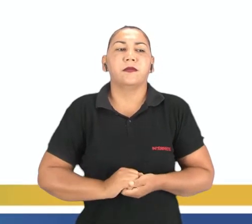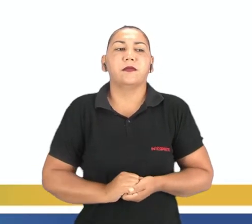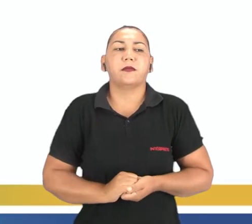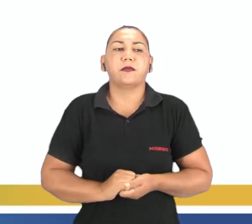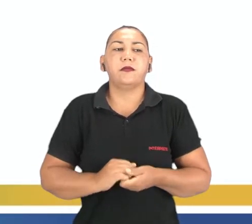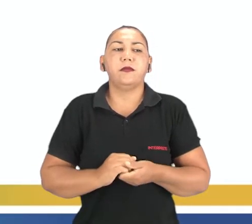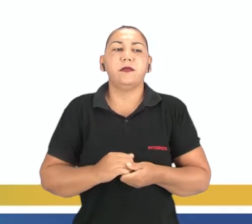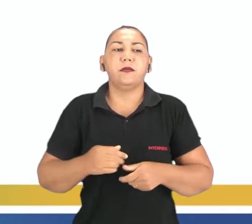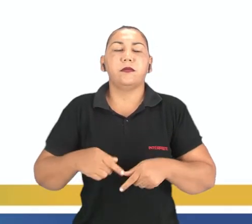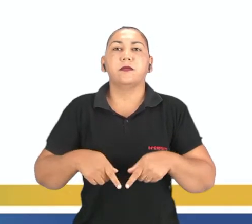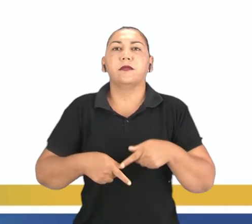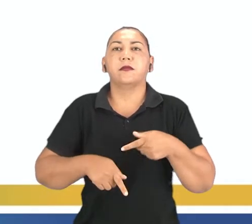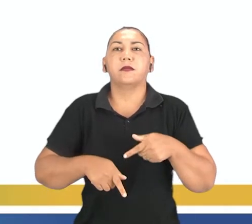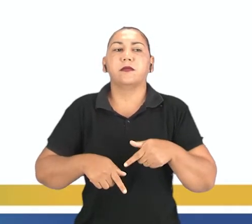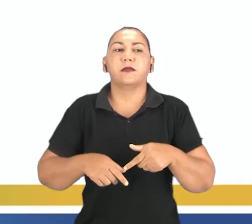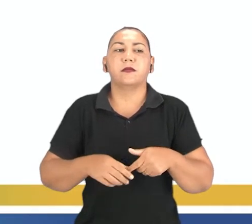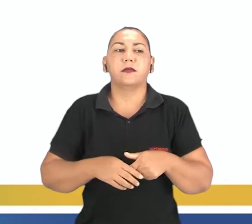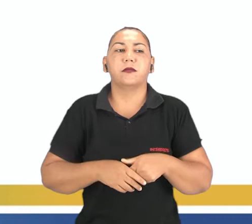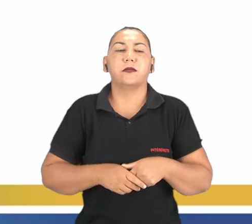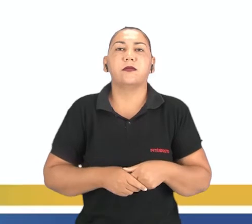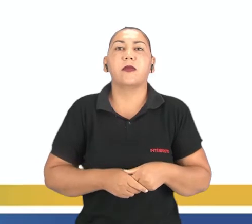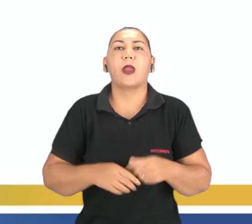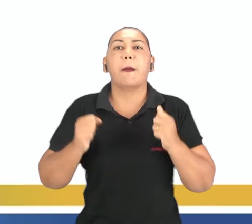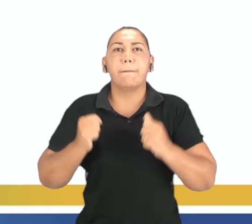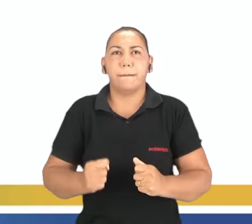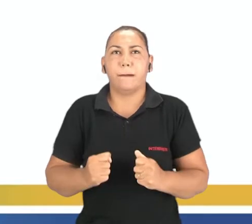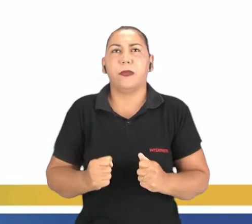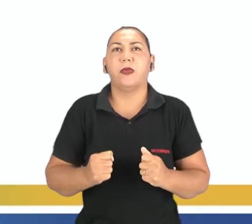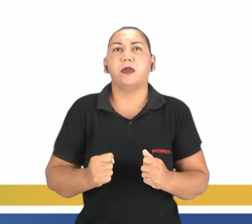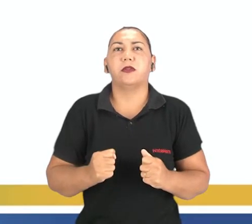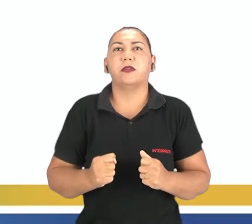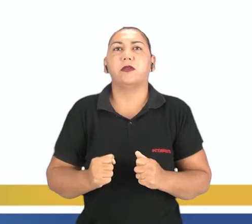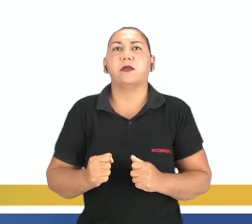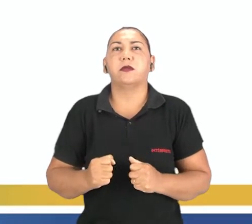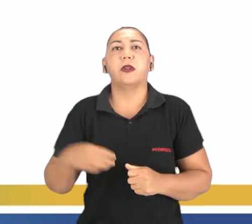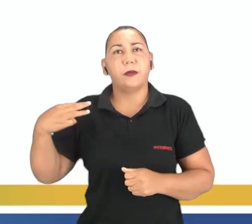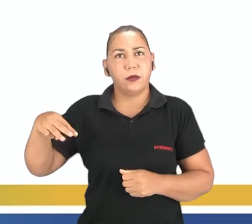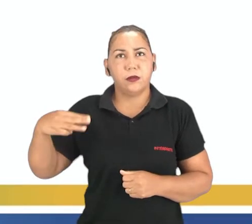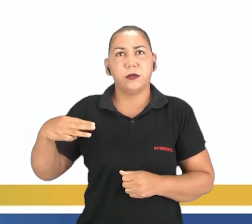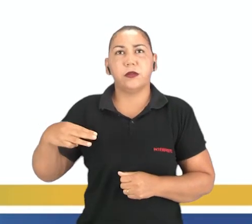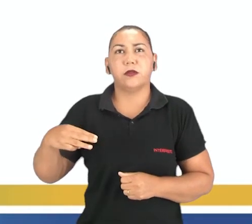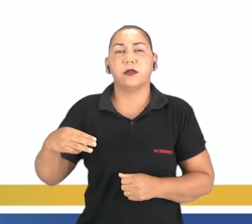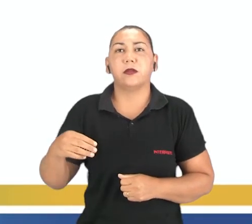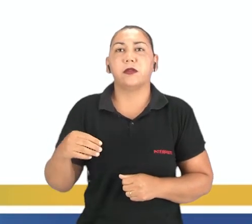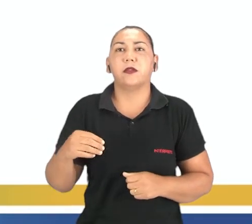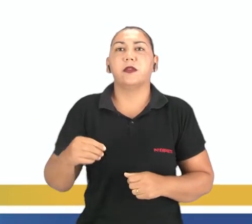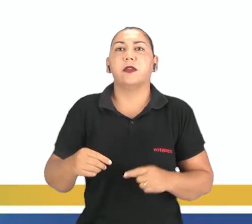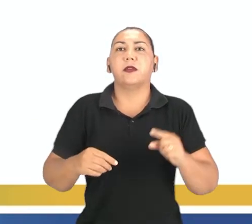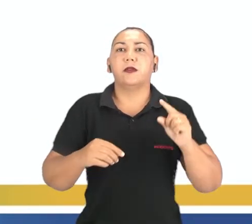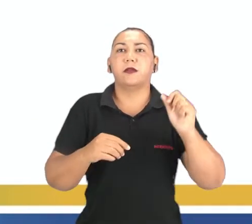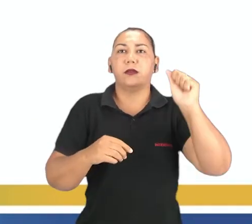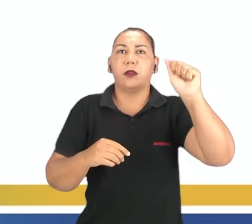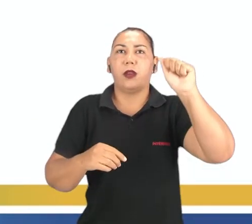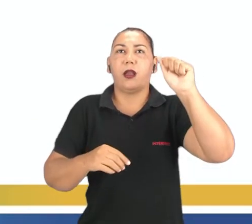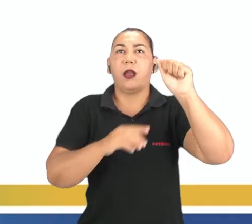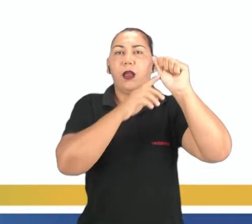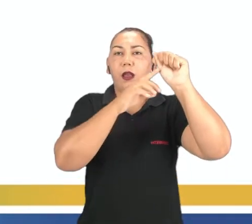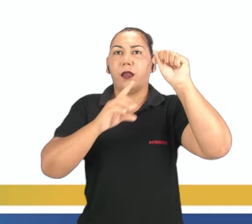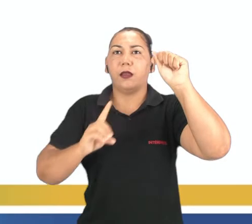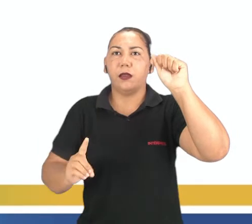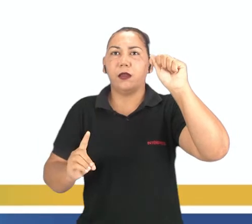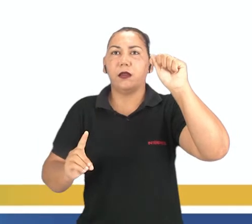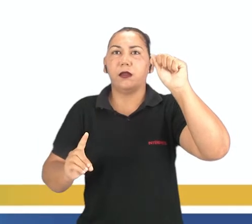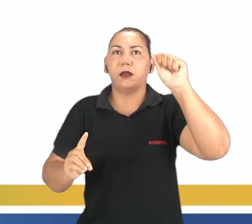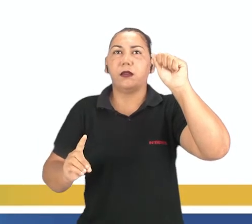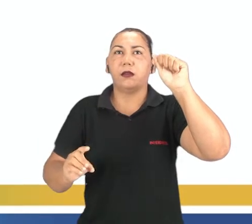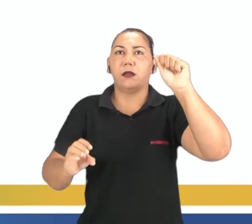vezes D e B vezes C. A vezes D vai ser igual ao produto entre,